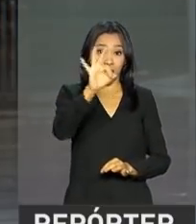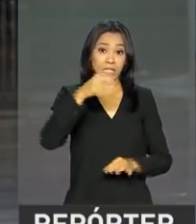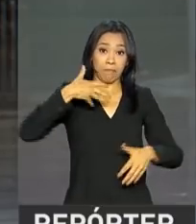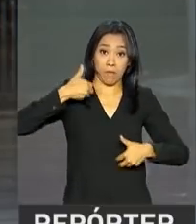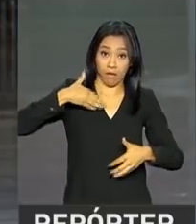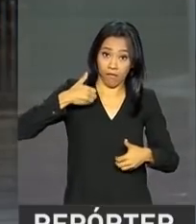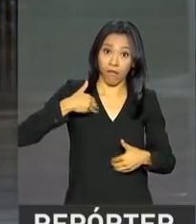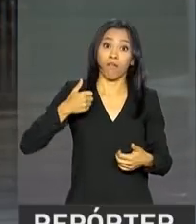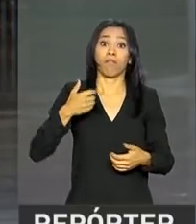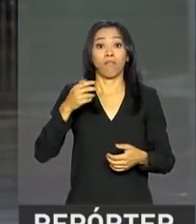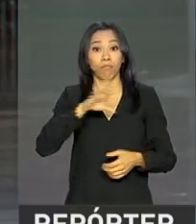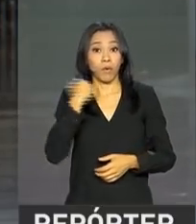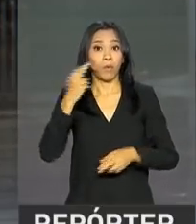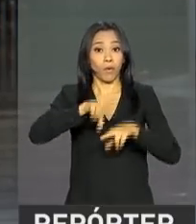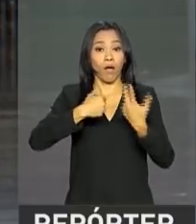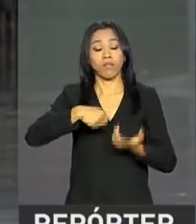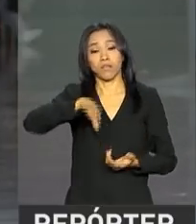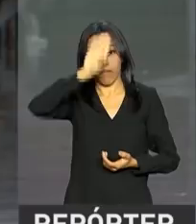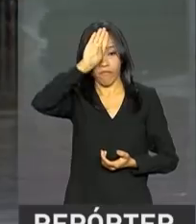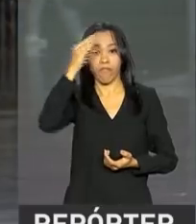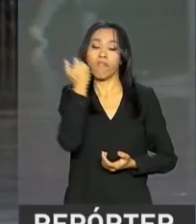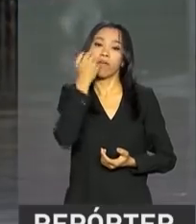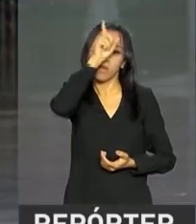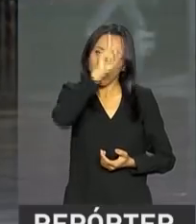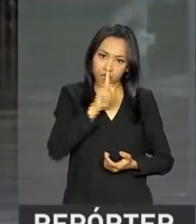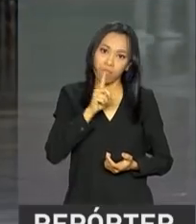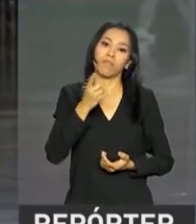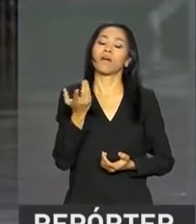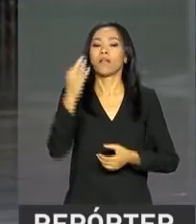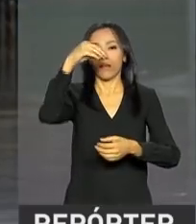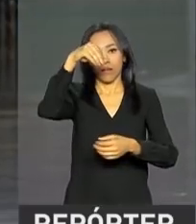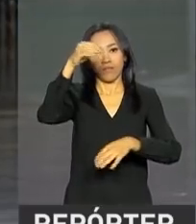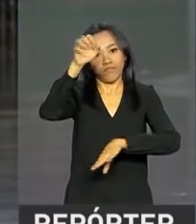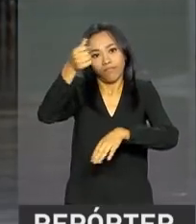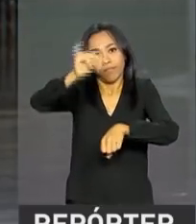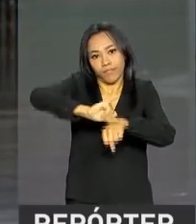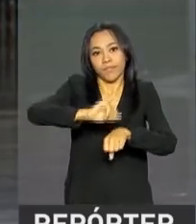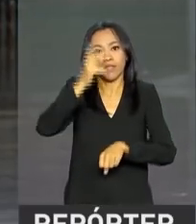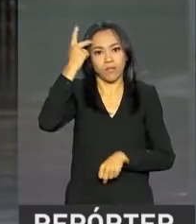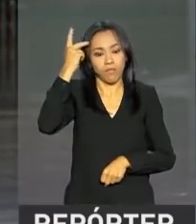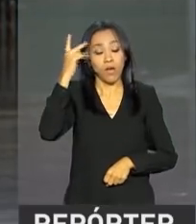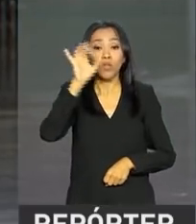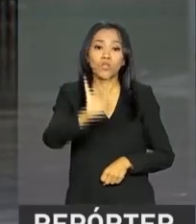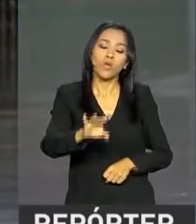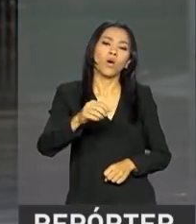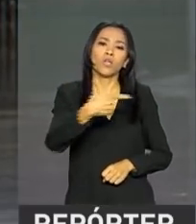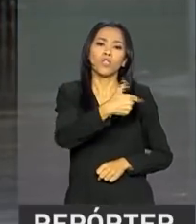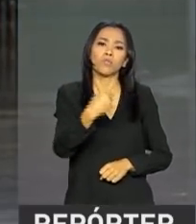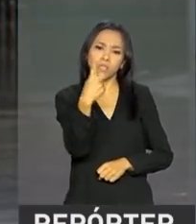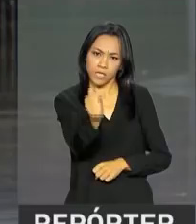febre amarela em itapecerica da serra região metropolitana de são paulo somente em 2017